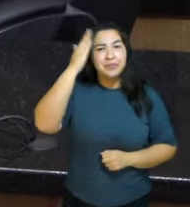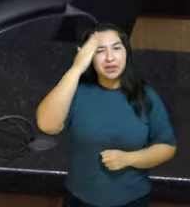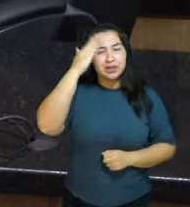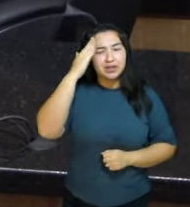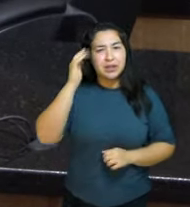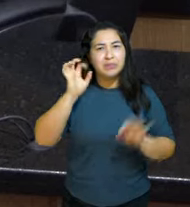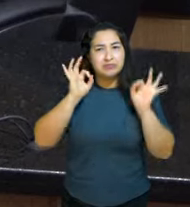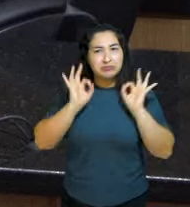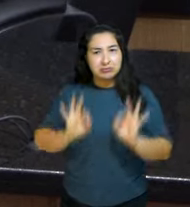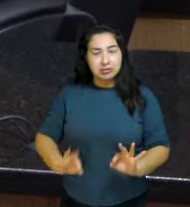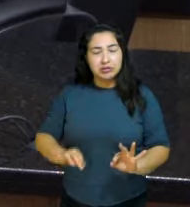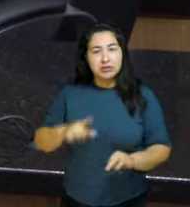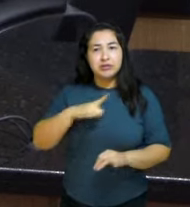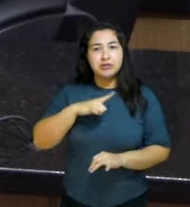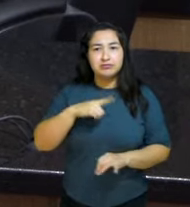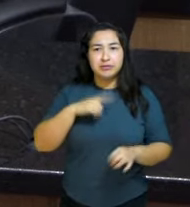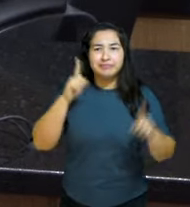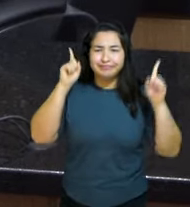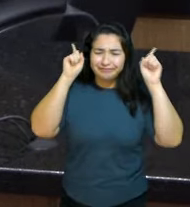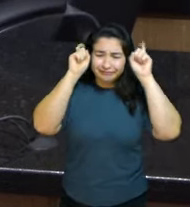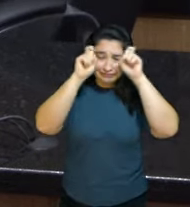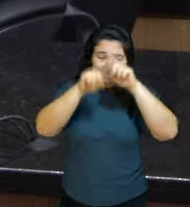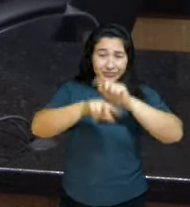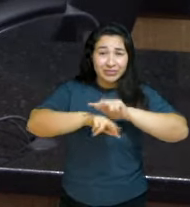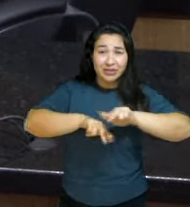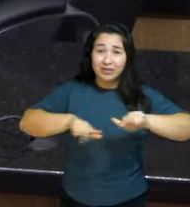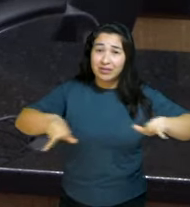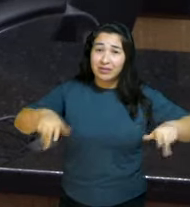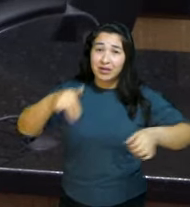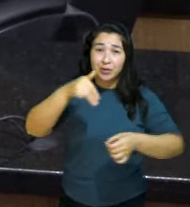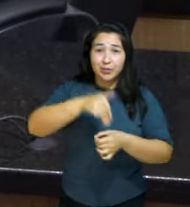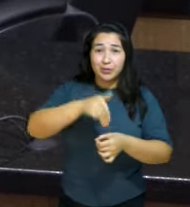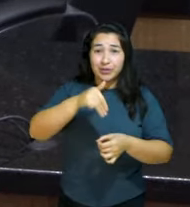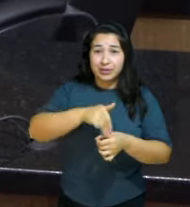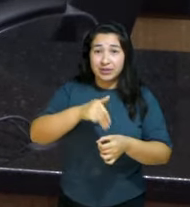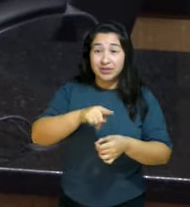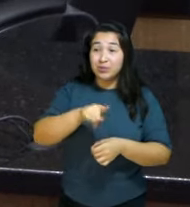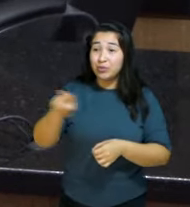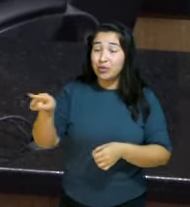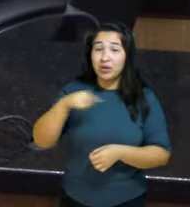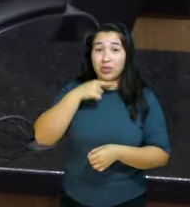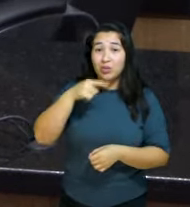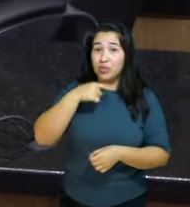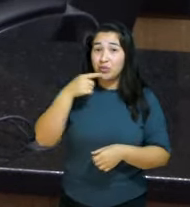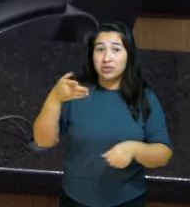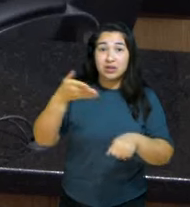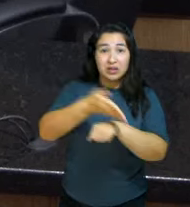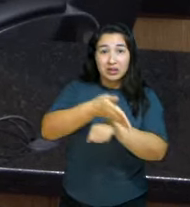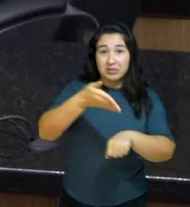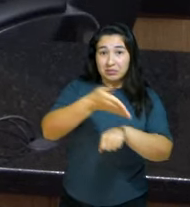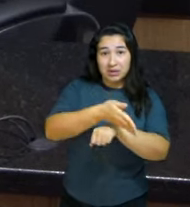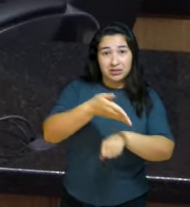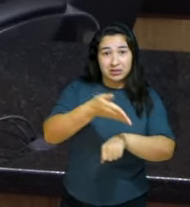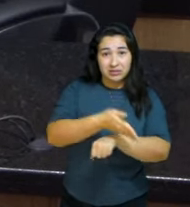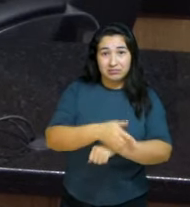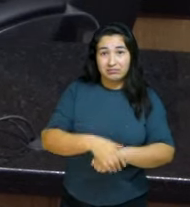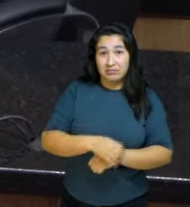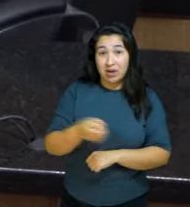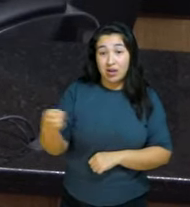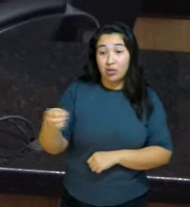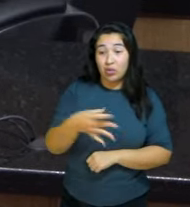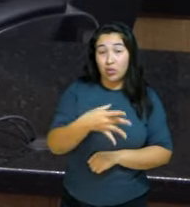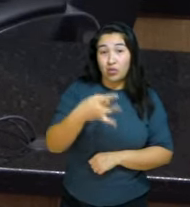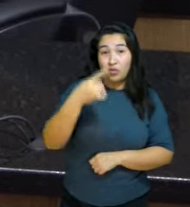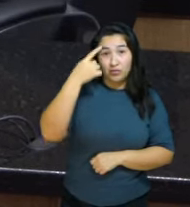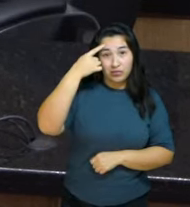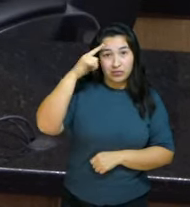que teremos muita dificuldade de muitos municípios em participar de uma nova data, senhor presidente.